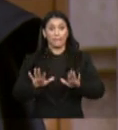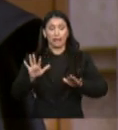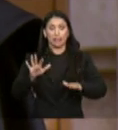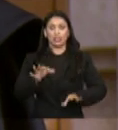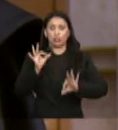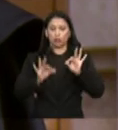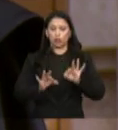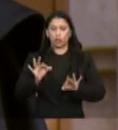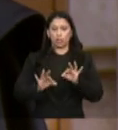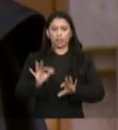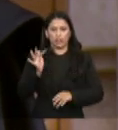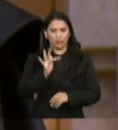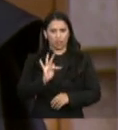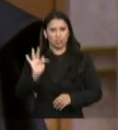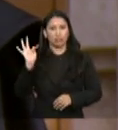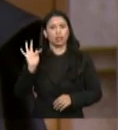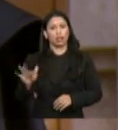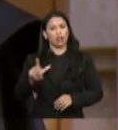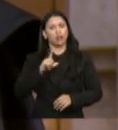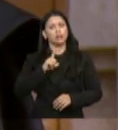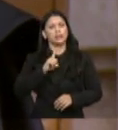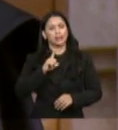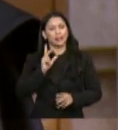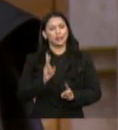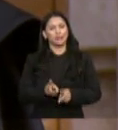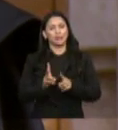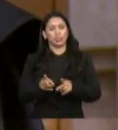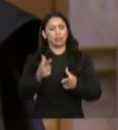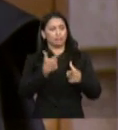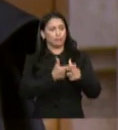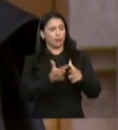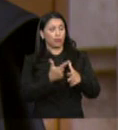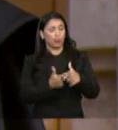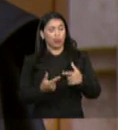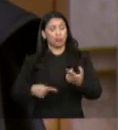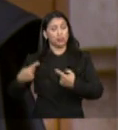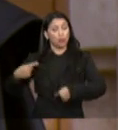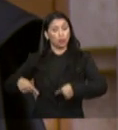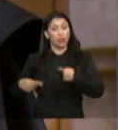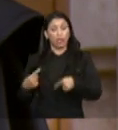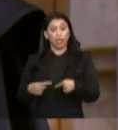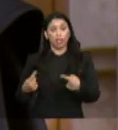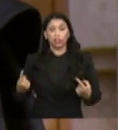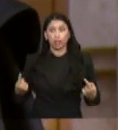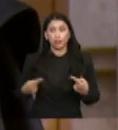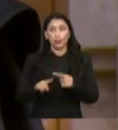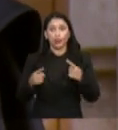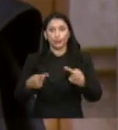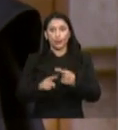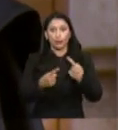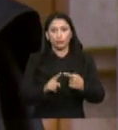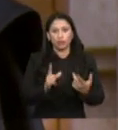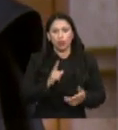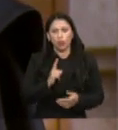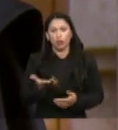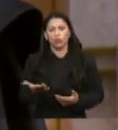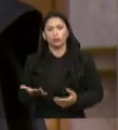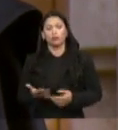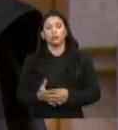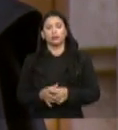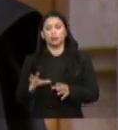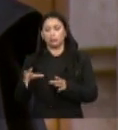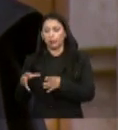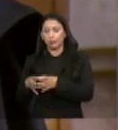Não poderia escapar sempre ao embate das irritações políticas contrariadas hora de um lado hora de outro